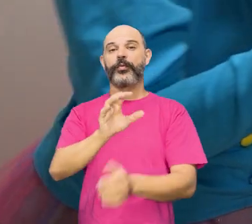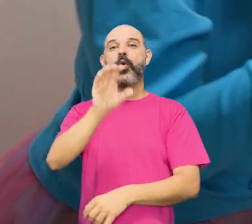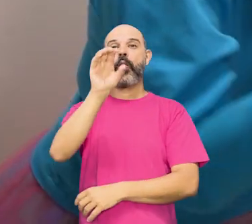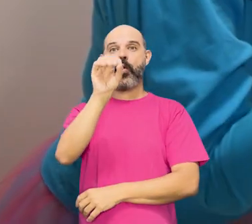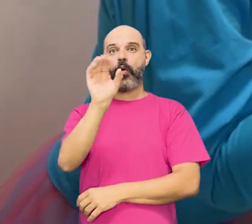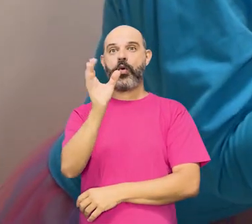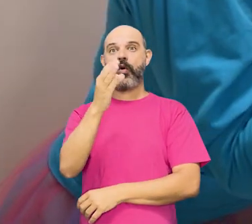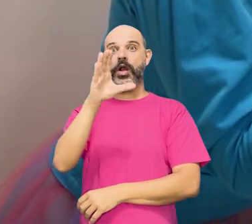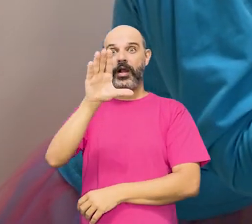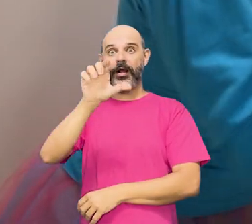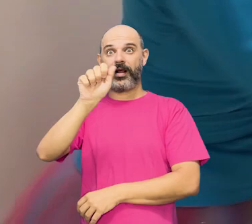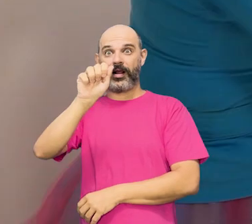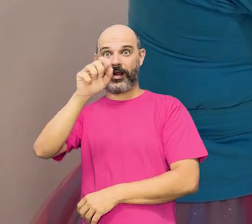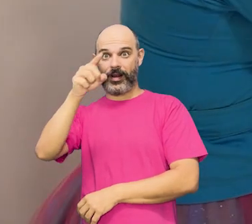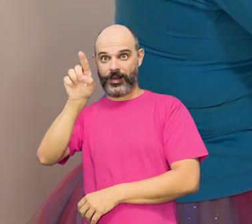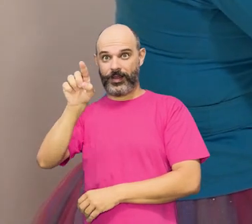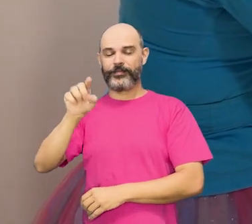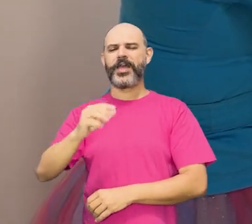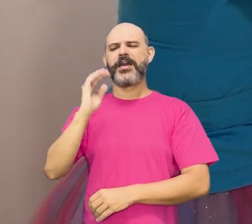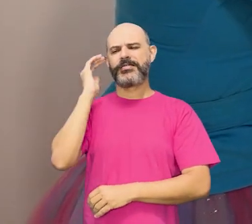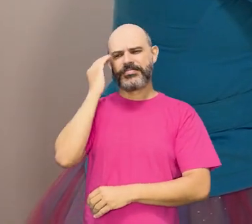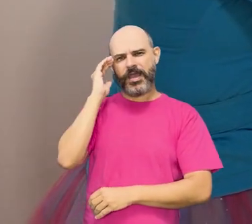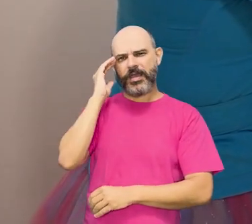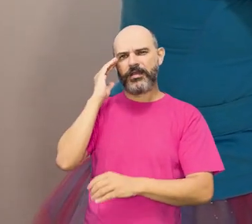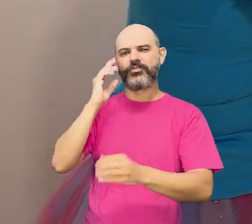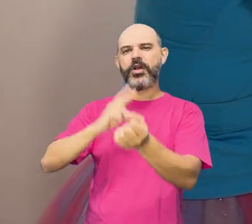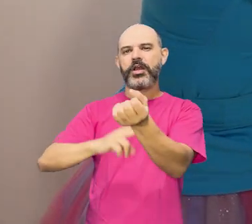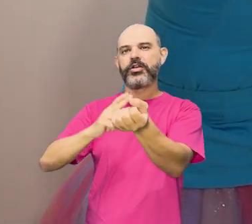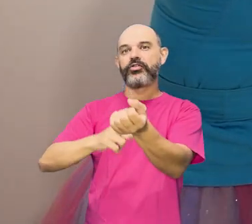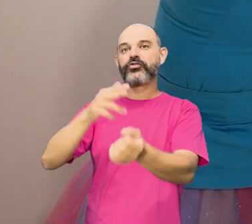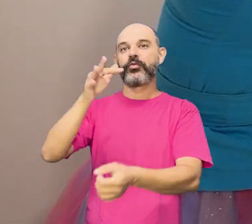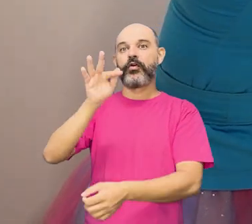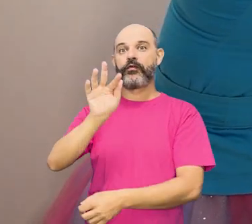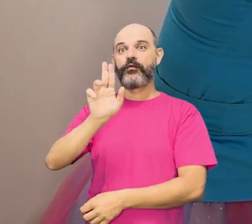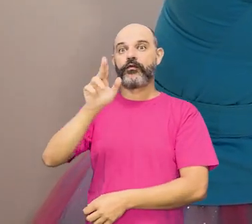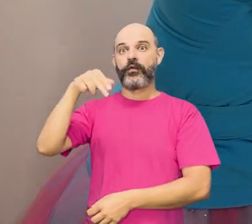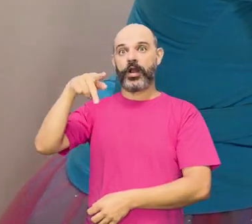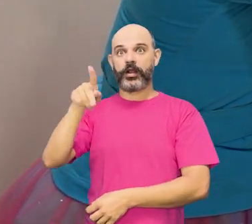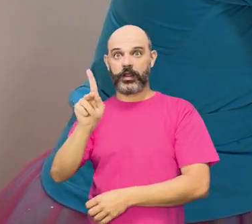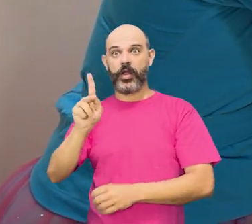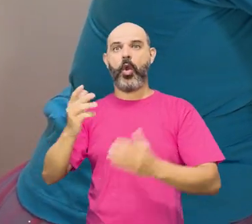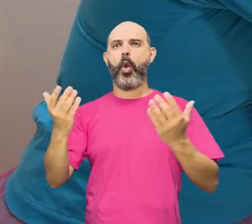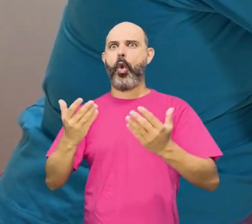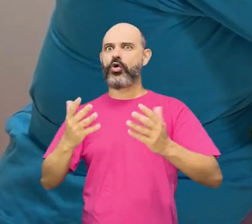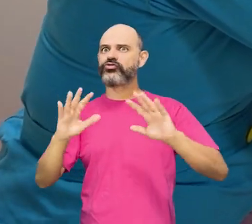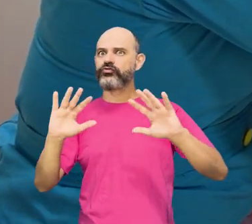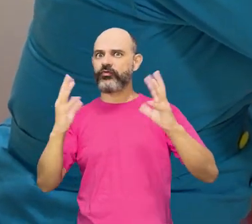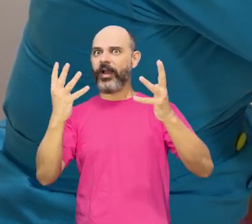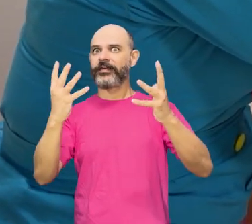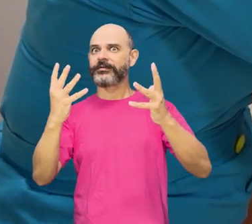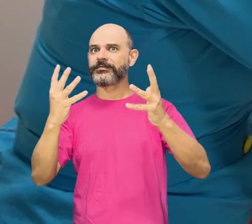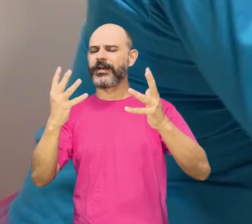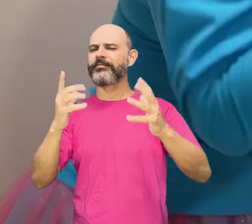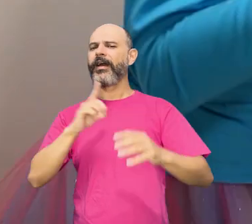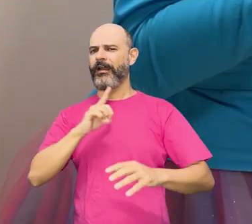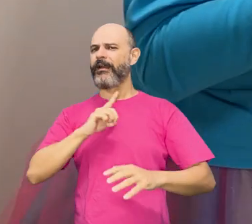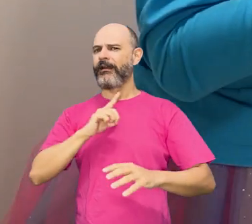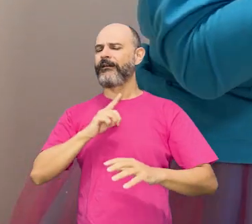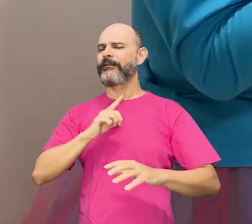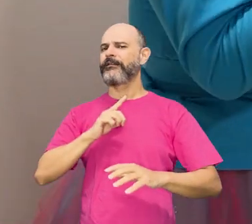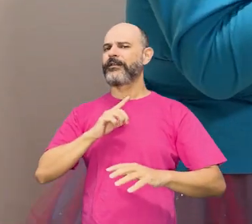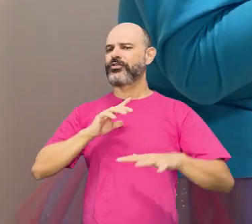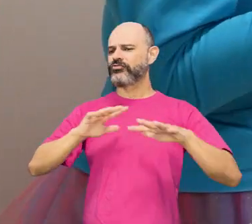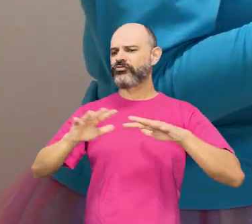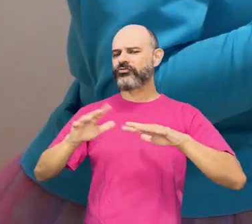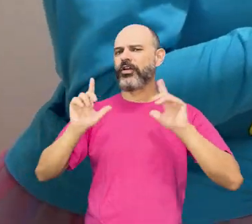Clã, que entende tudo de funk. É isso, pessoal? Vamos, hoje é o baile do Clã. Vai rolar muita bagunça, vocês vão ver aí. Esse